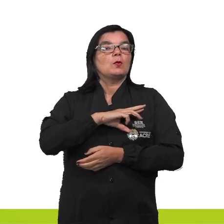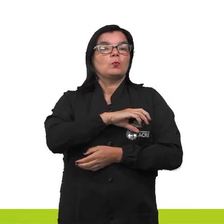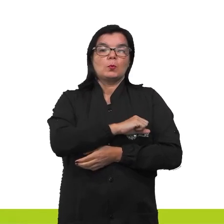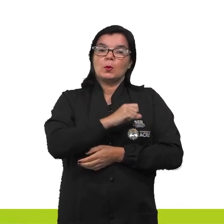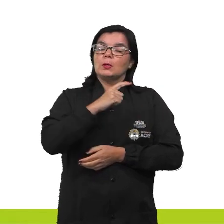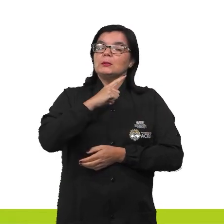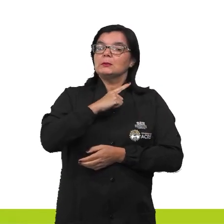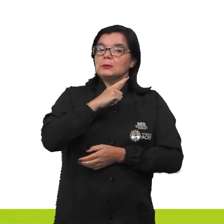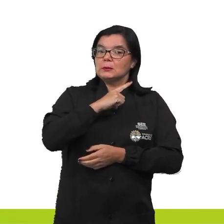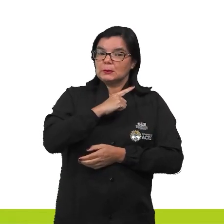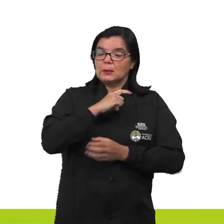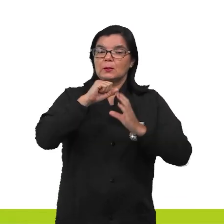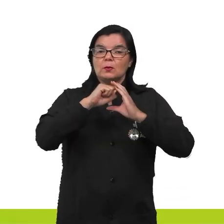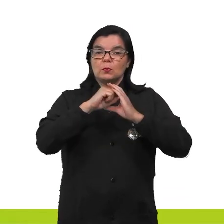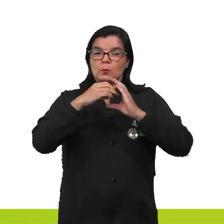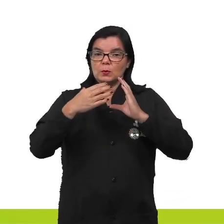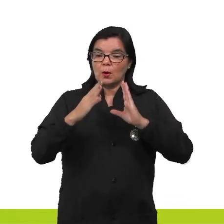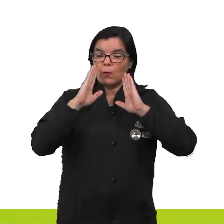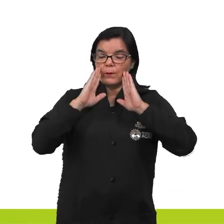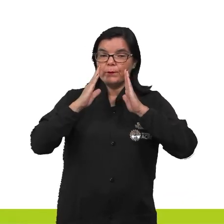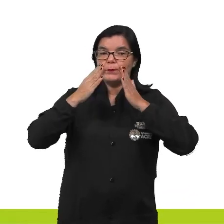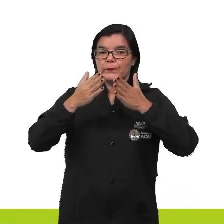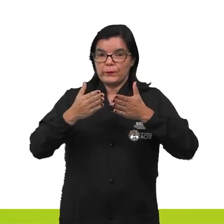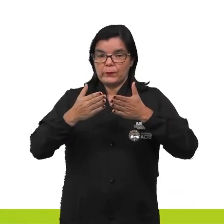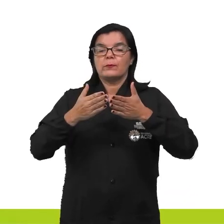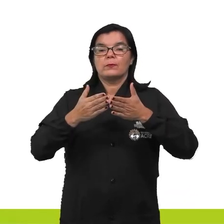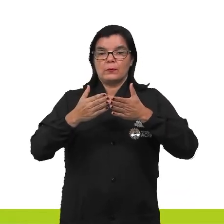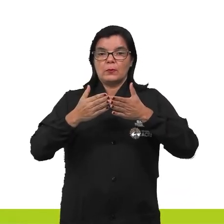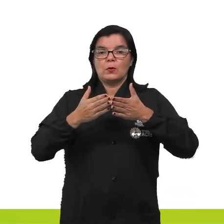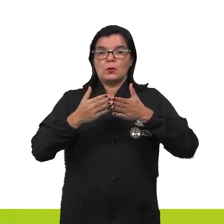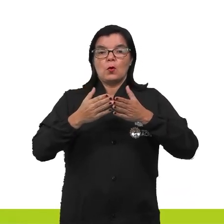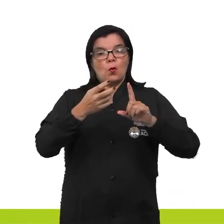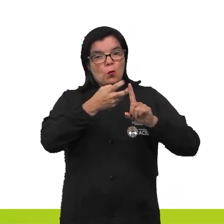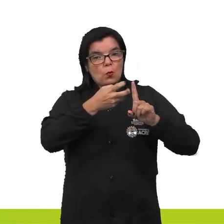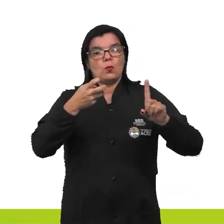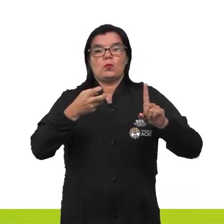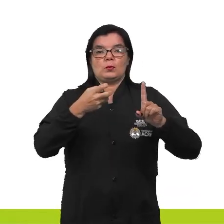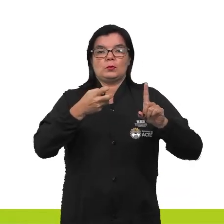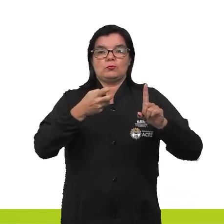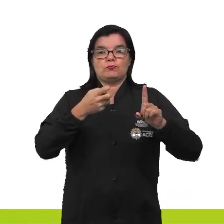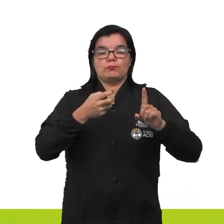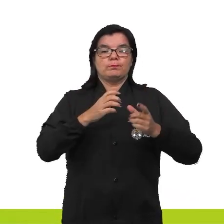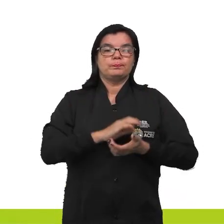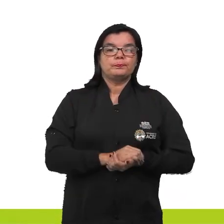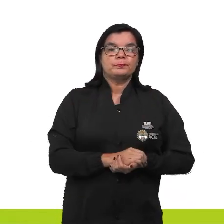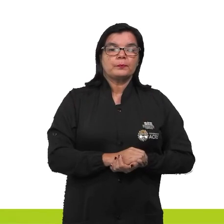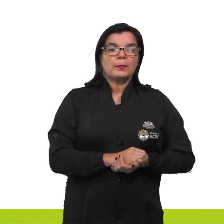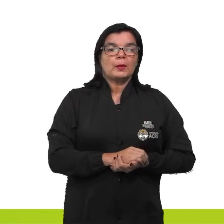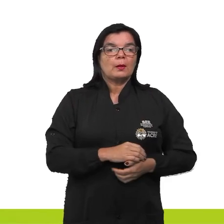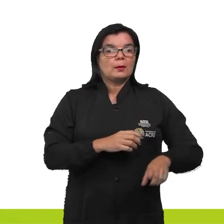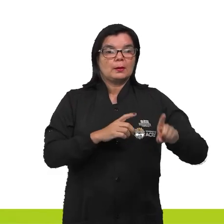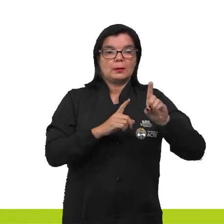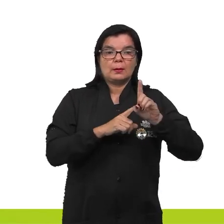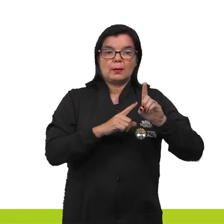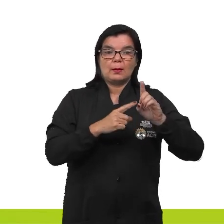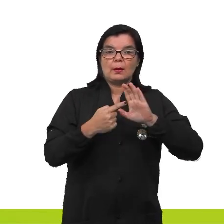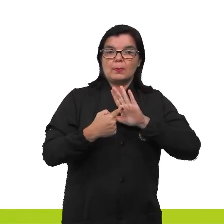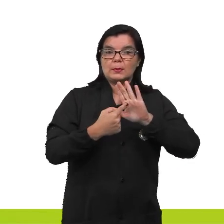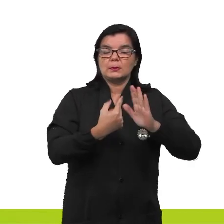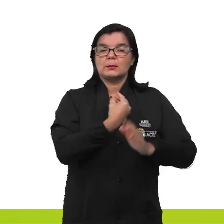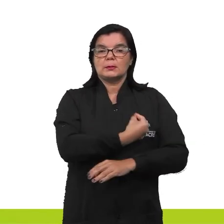tem como foco principal colocar o índio no centro da narrativa. Letra D,